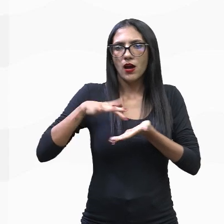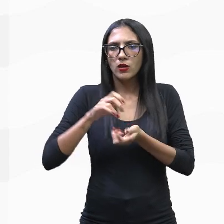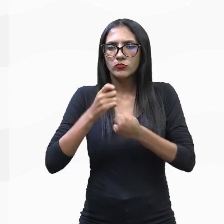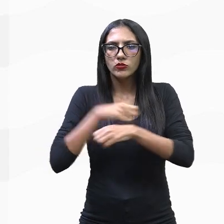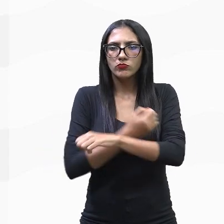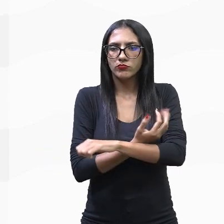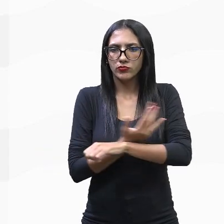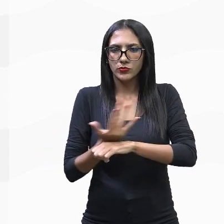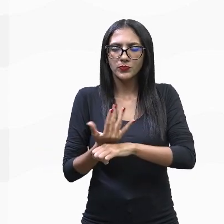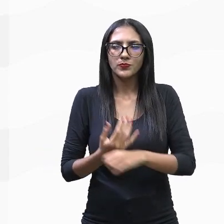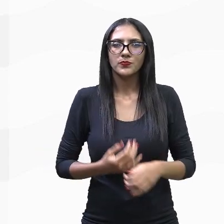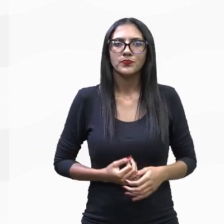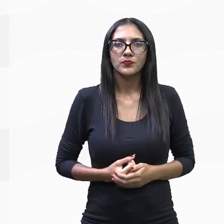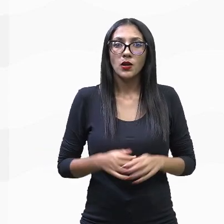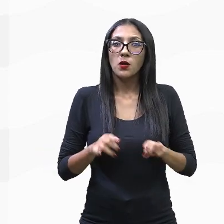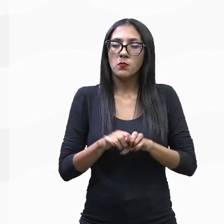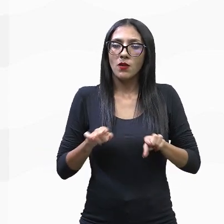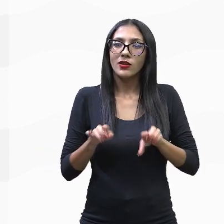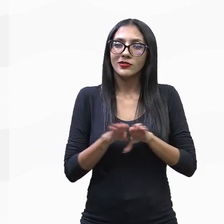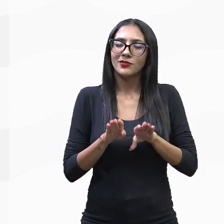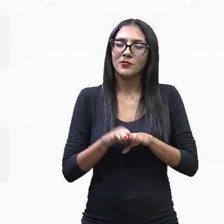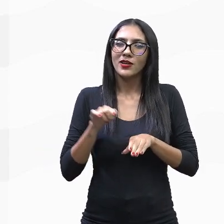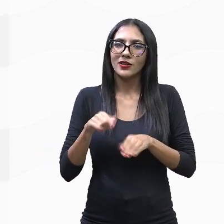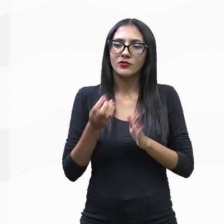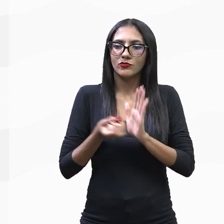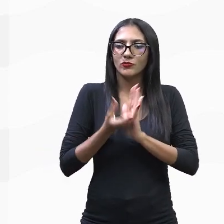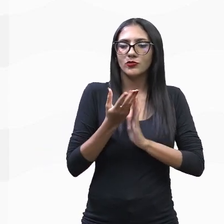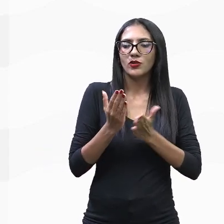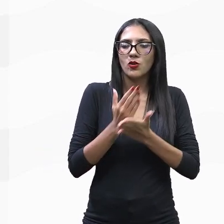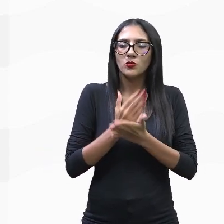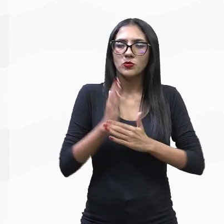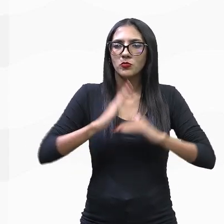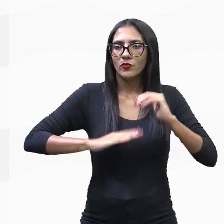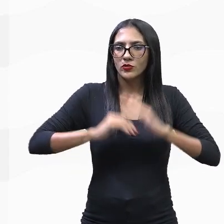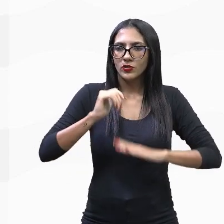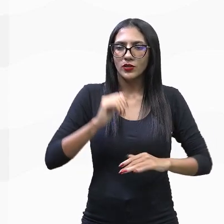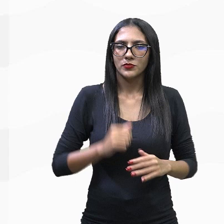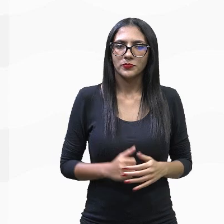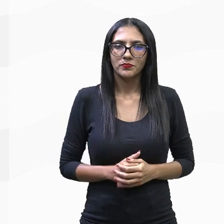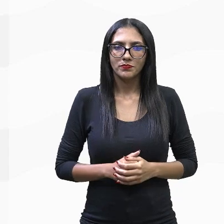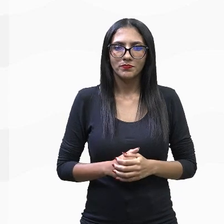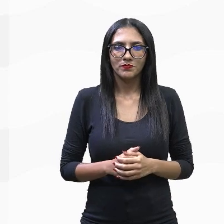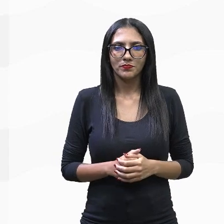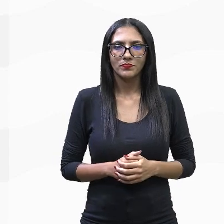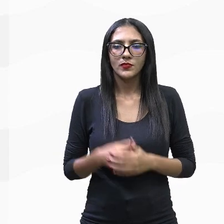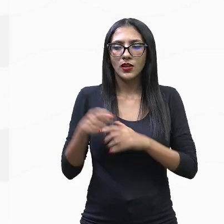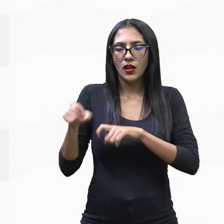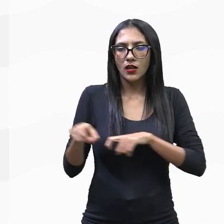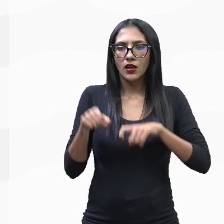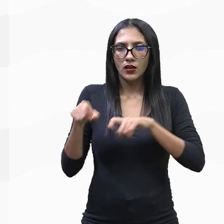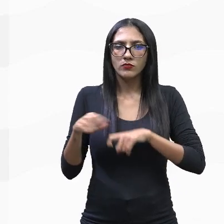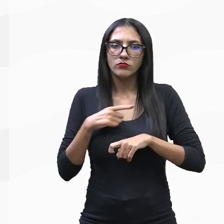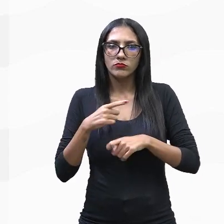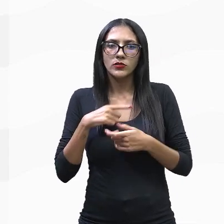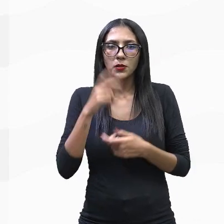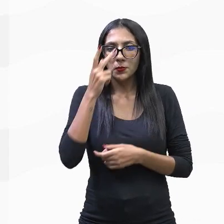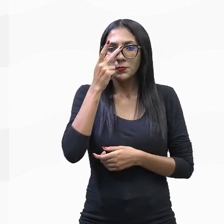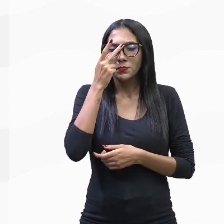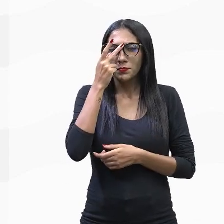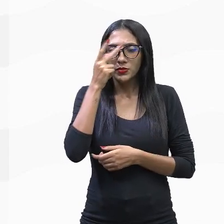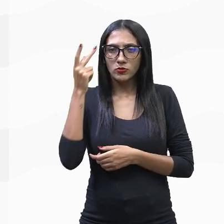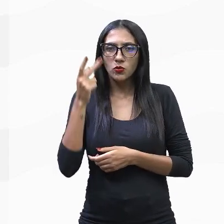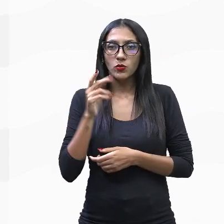as profissões que nelas geram, né? Que são elas. Trabalhadores, olha só, na agricultura nós temos os trabalhadores